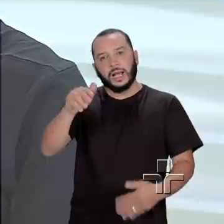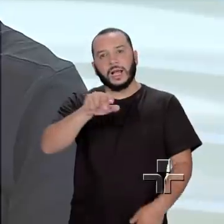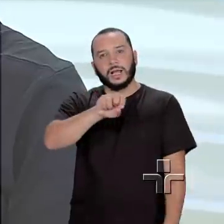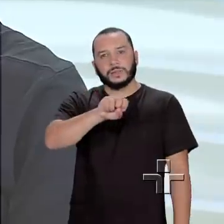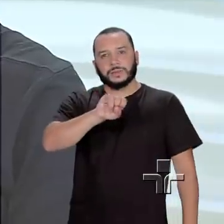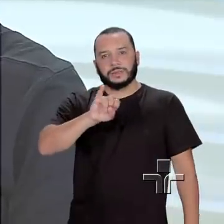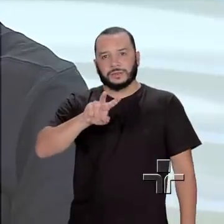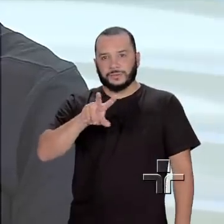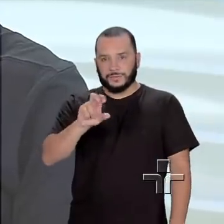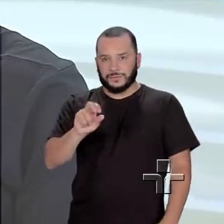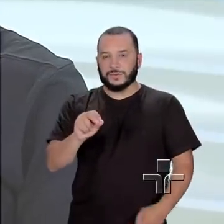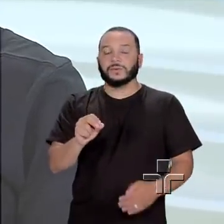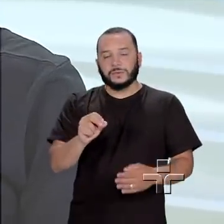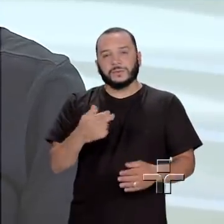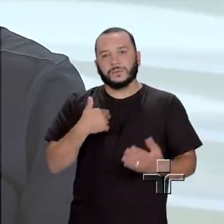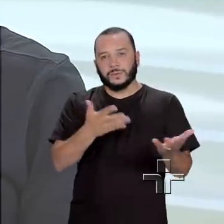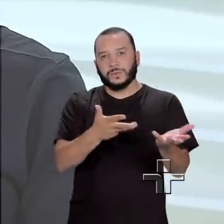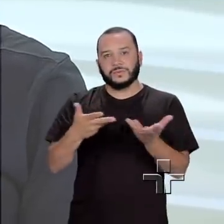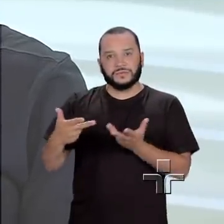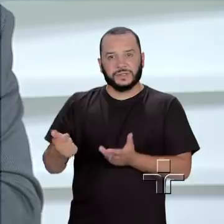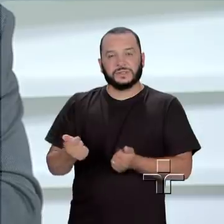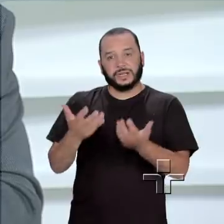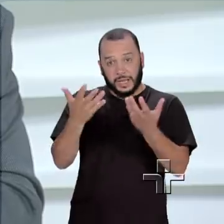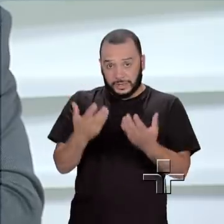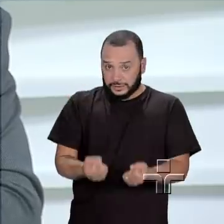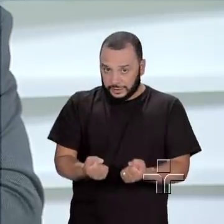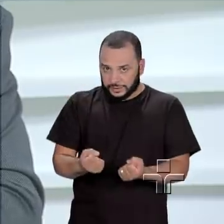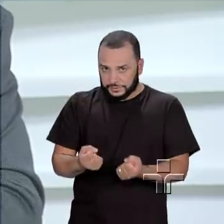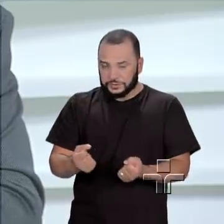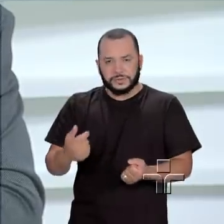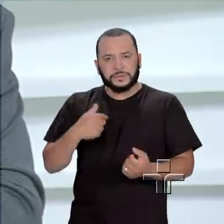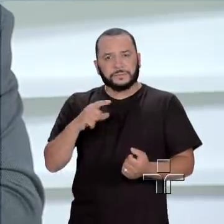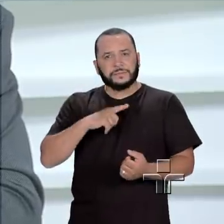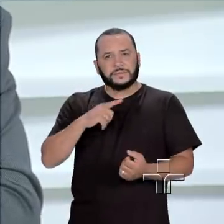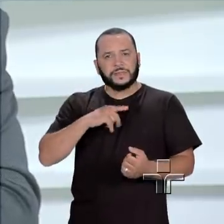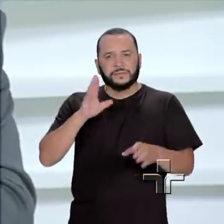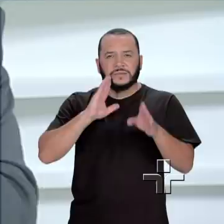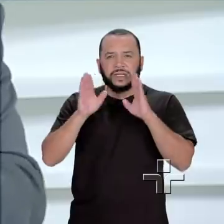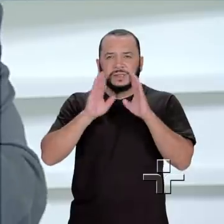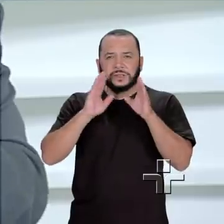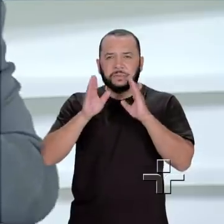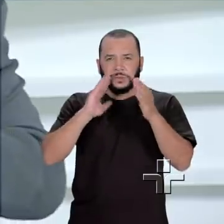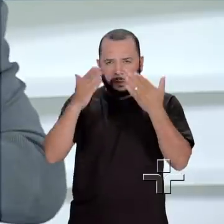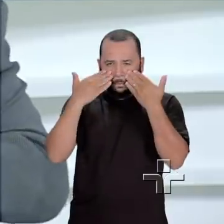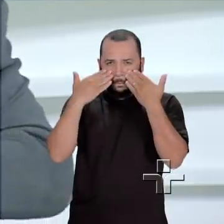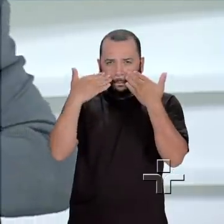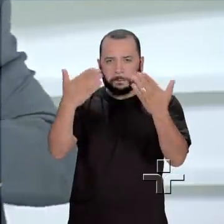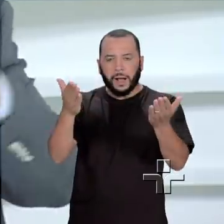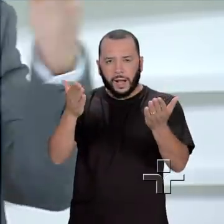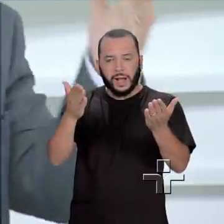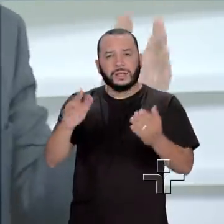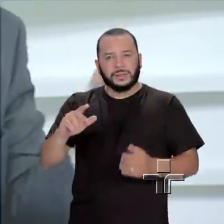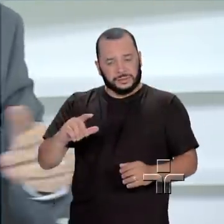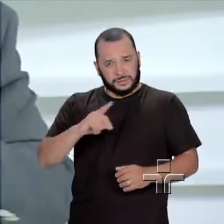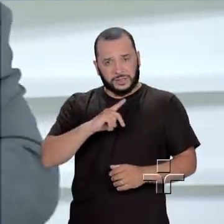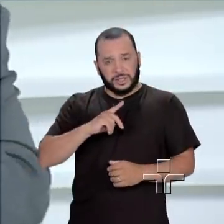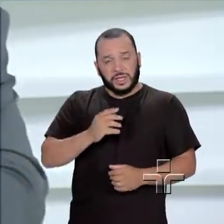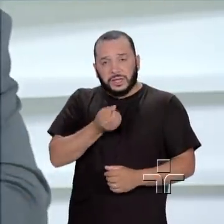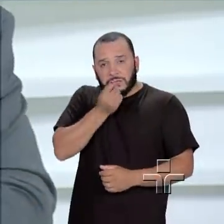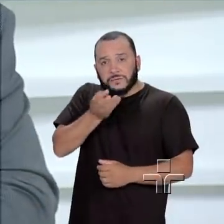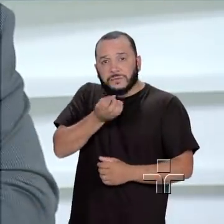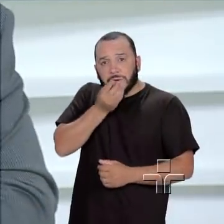nosso convite. Eu queria saber de você, depois desse escândalo do Facebook, que teve um vazamento de 50